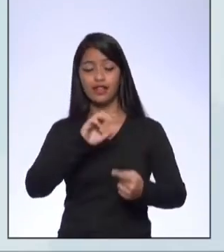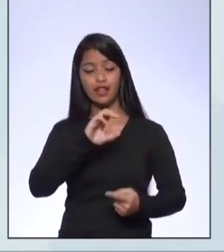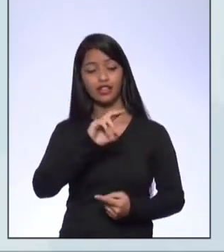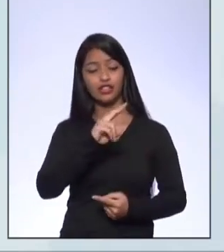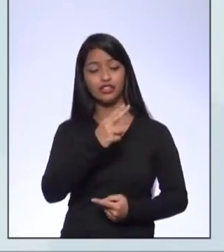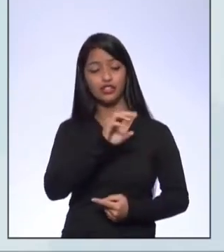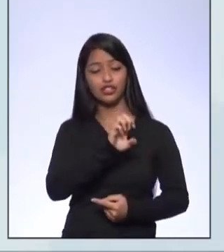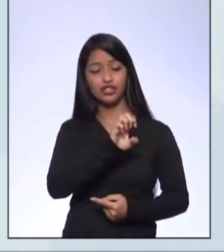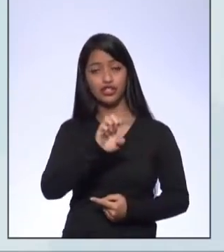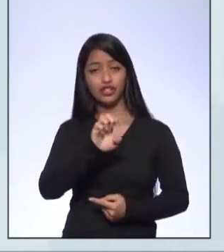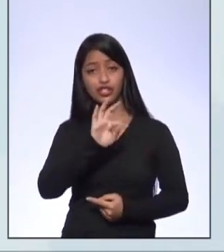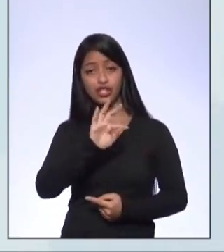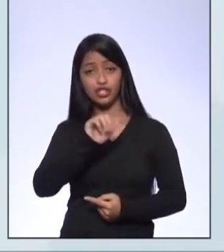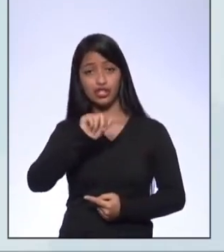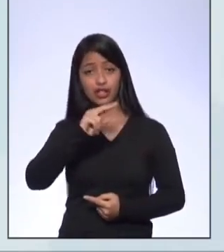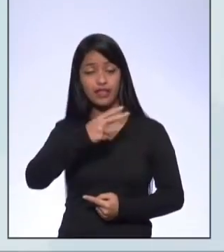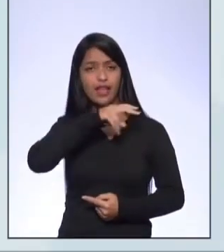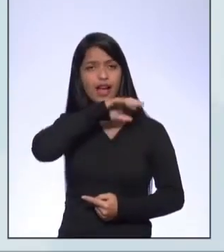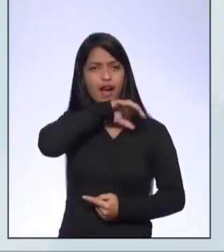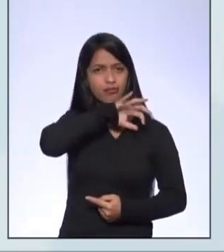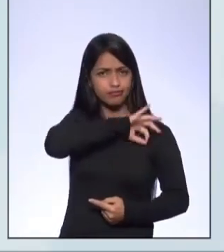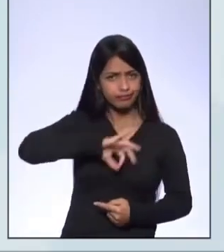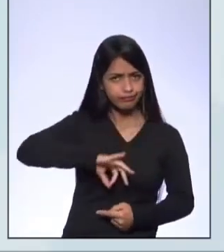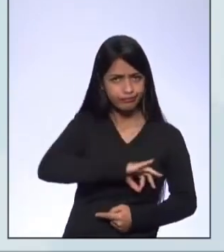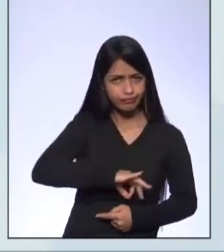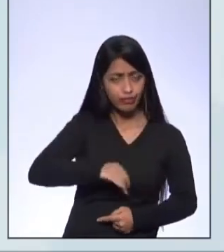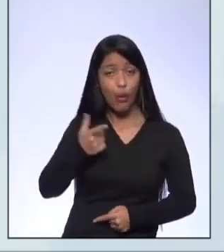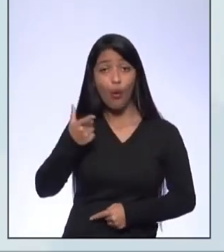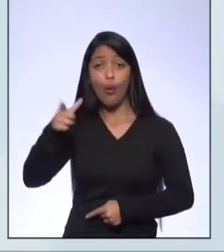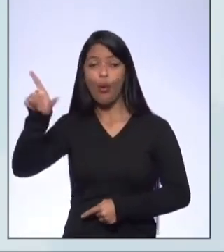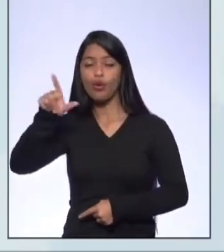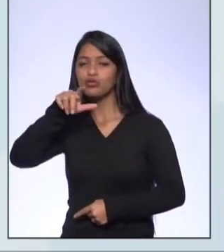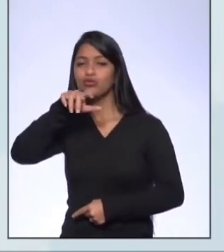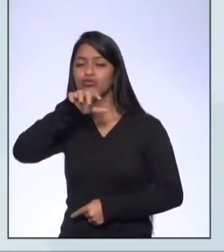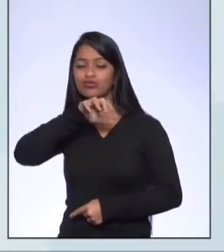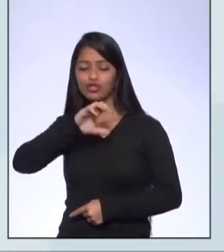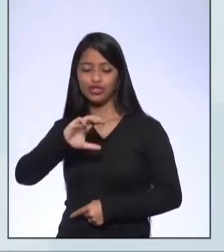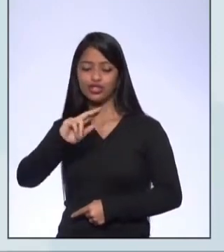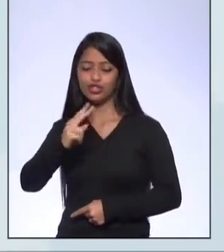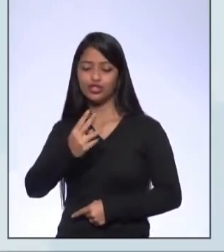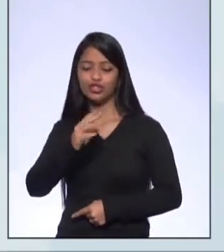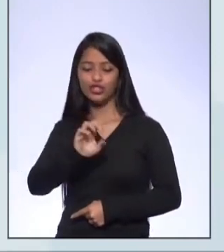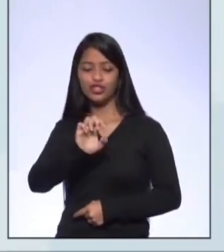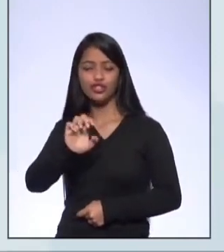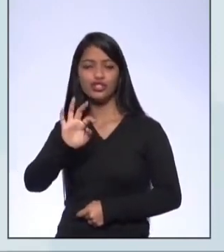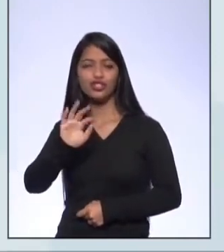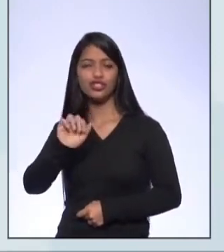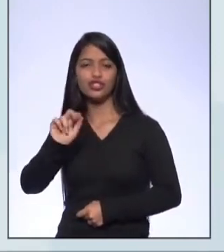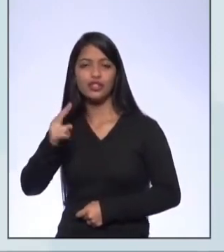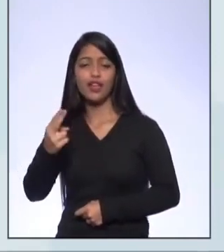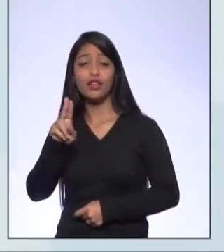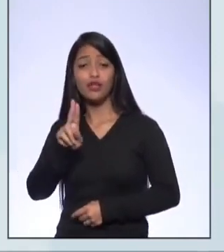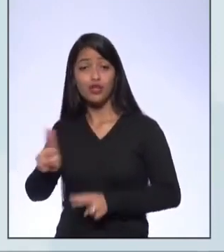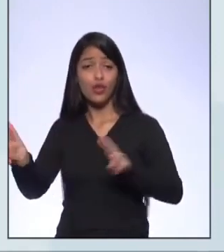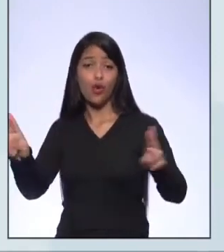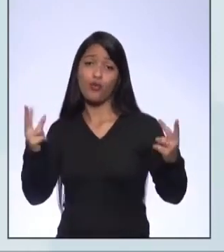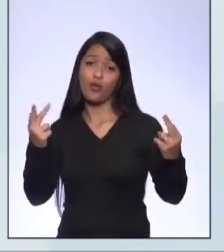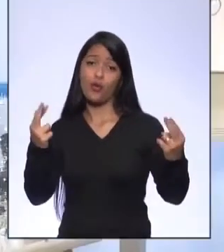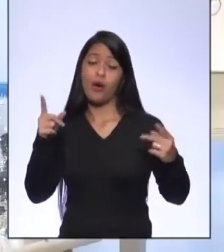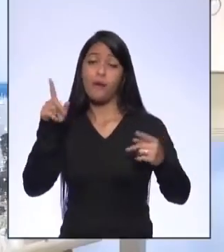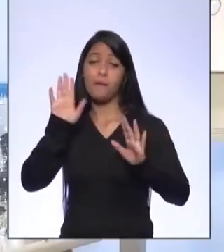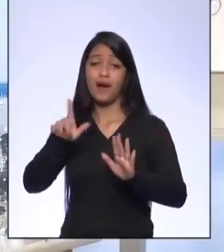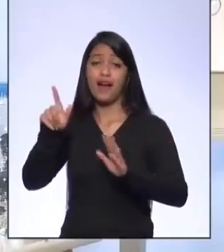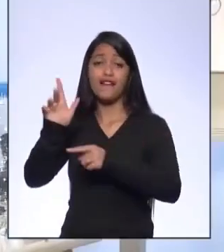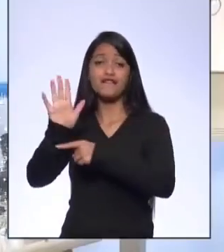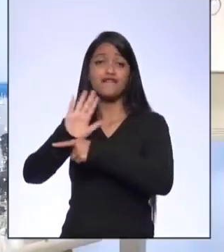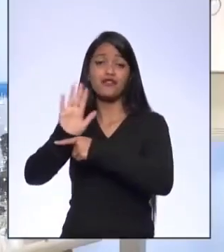gente escreve, né? Até o pessoal está comentando. Você poderia também usar o plural. Você poderia falar que a cheetah e o